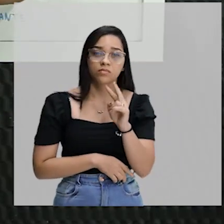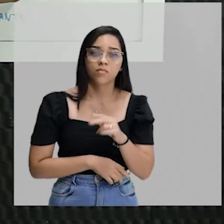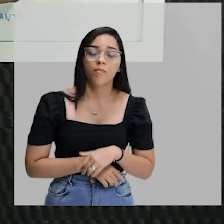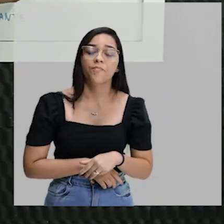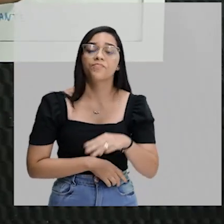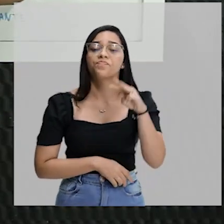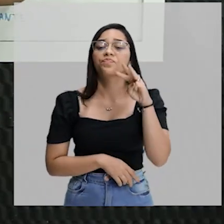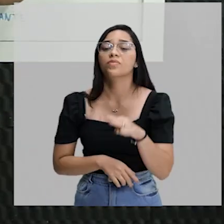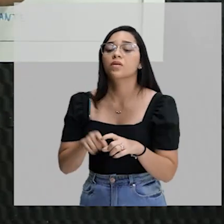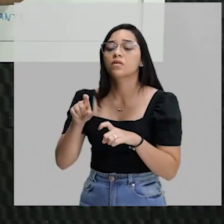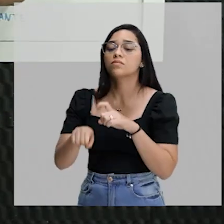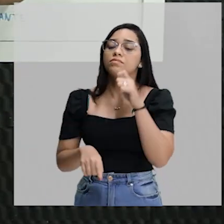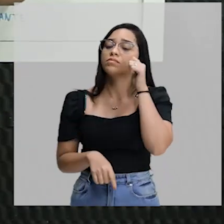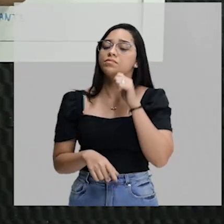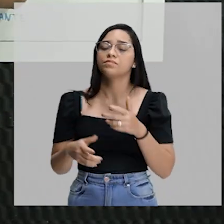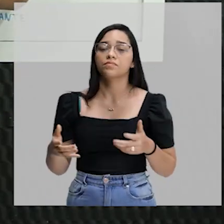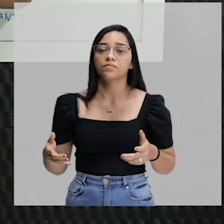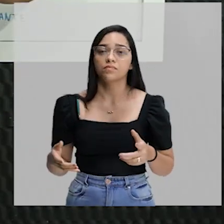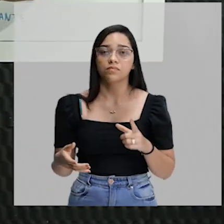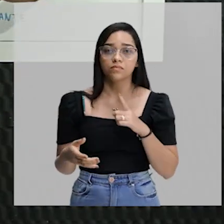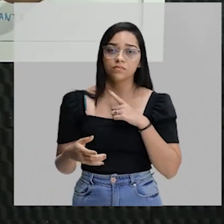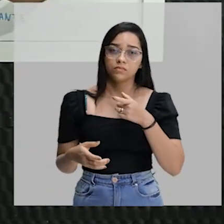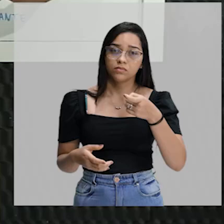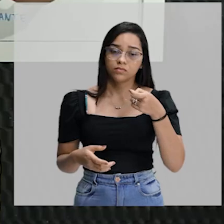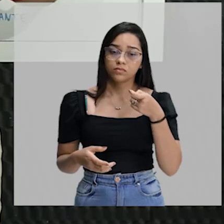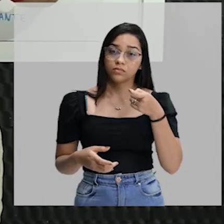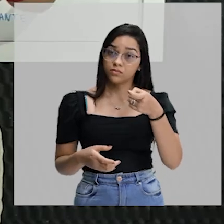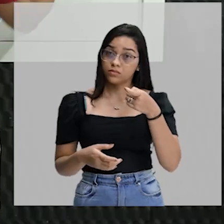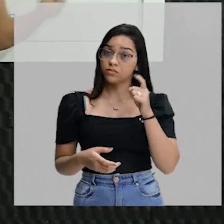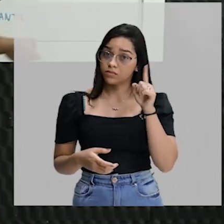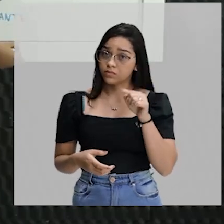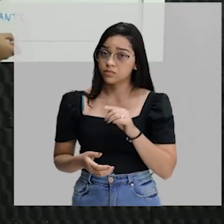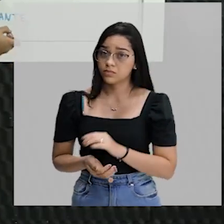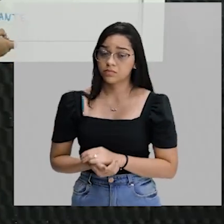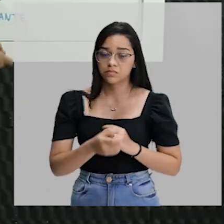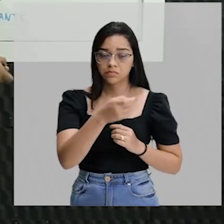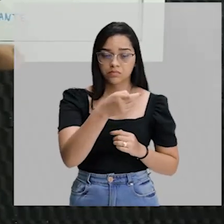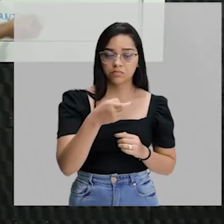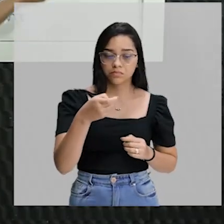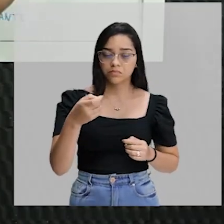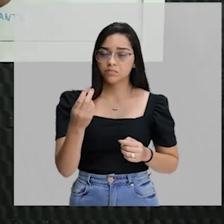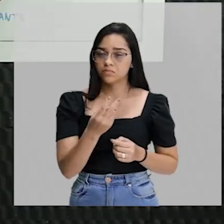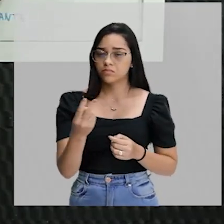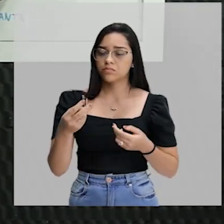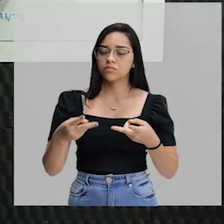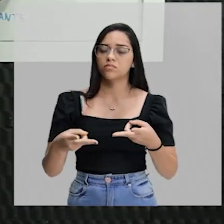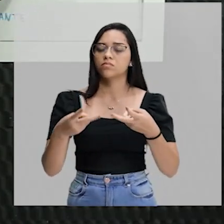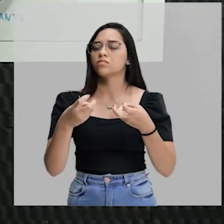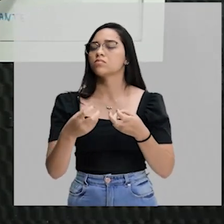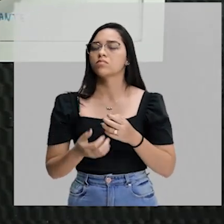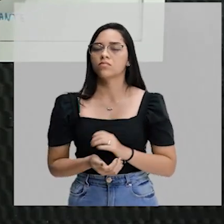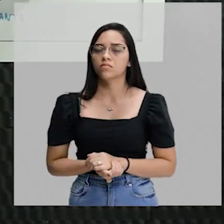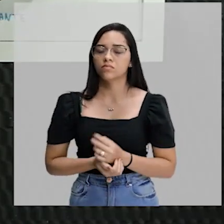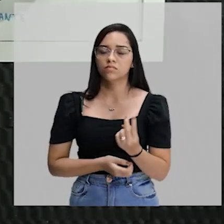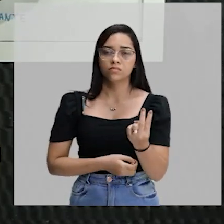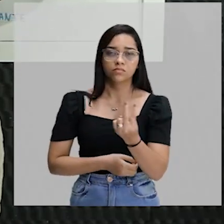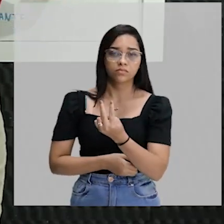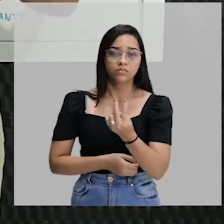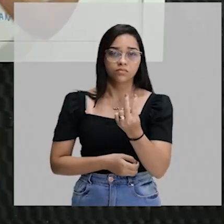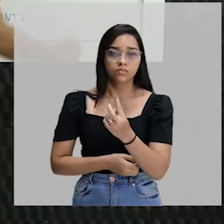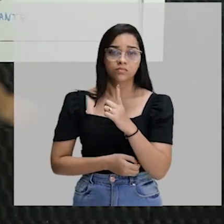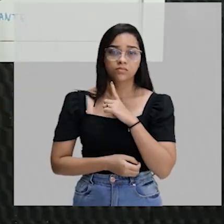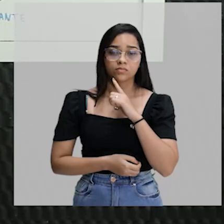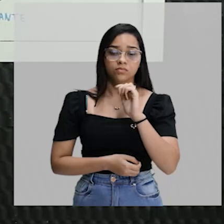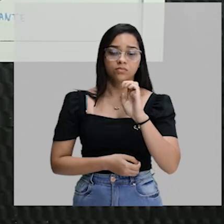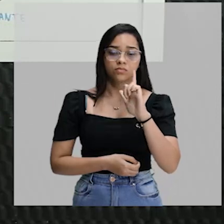é do sexo feminino aqui? Os indivíduos X, X, não é isso? Esses dois. Percebam que os dois têm